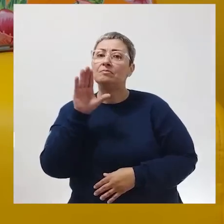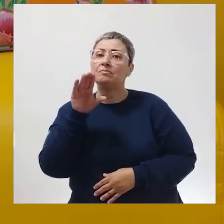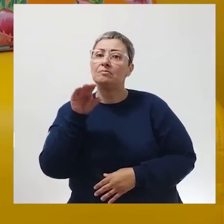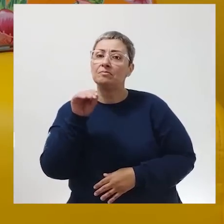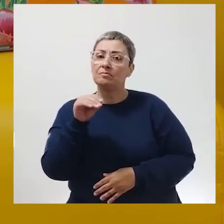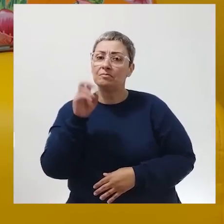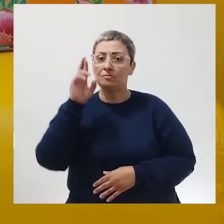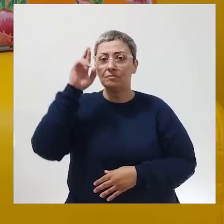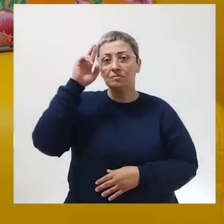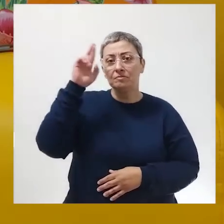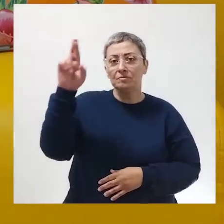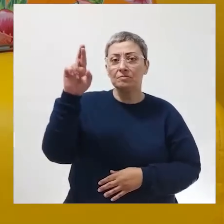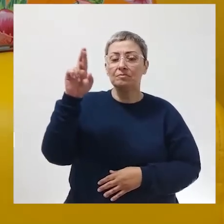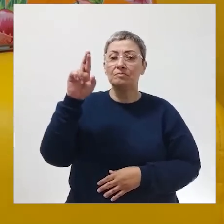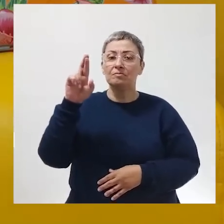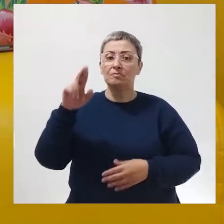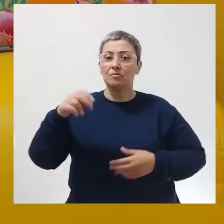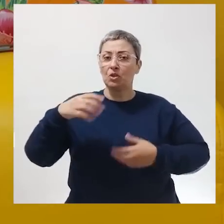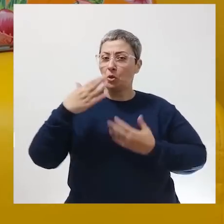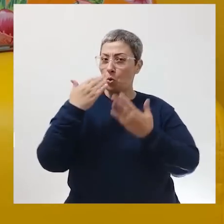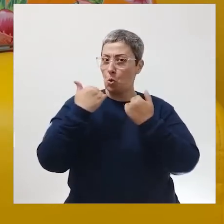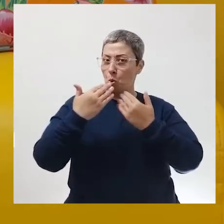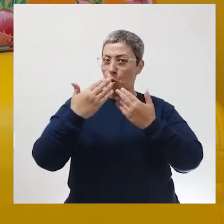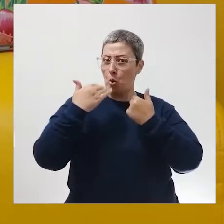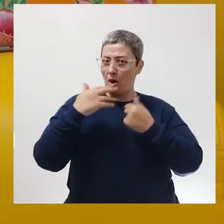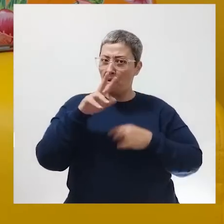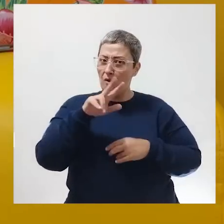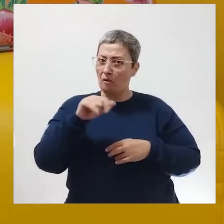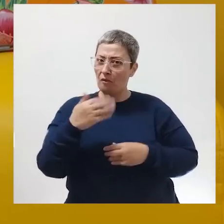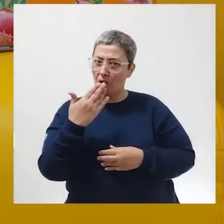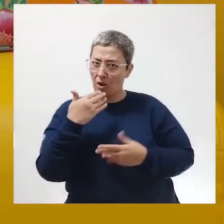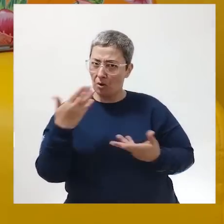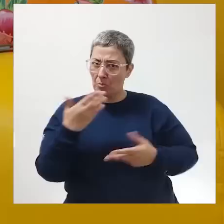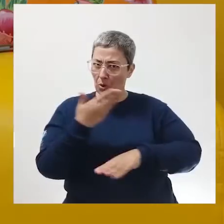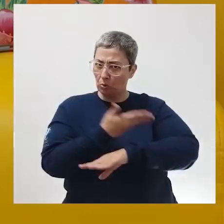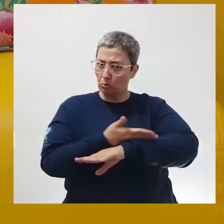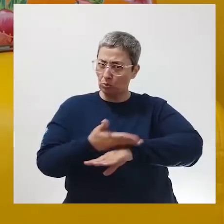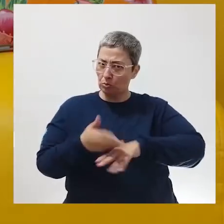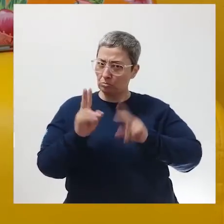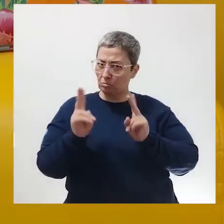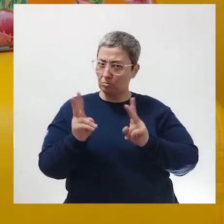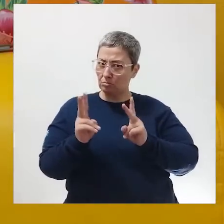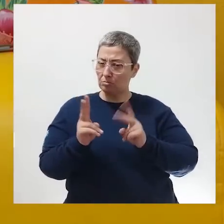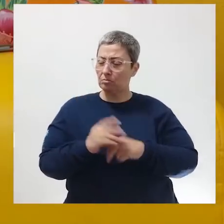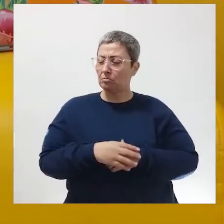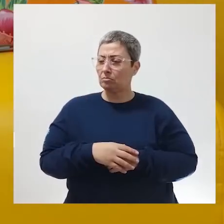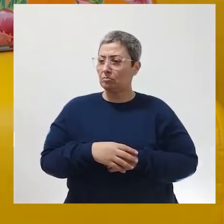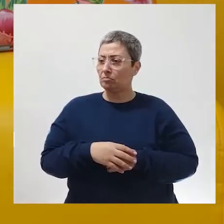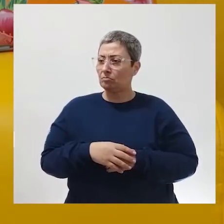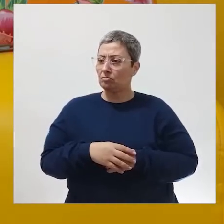Boa noite, senhor Papão. O senhor vai jantar o de costume?